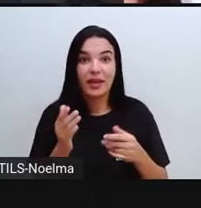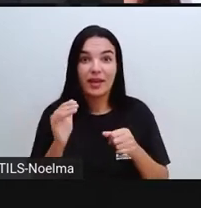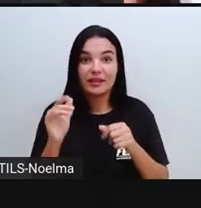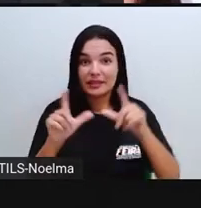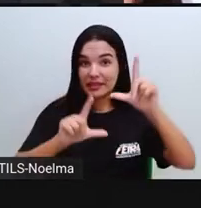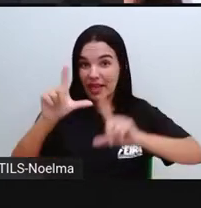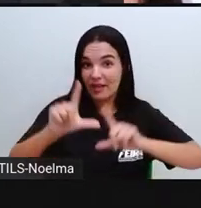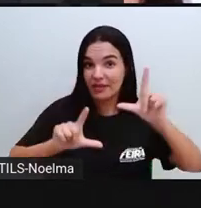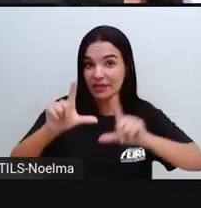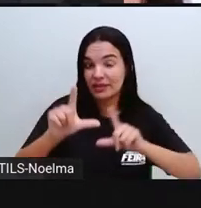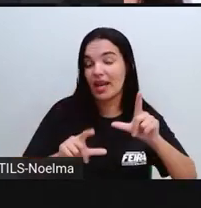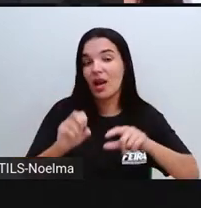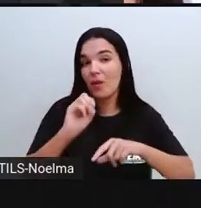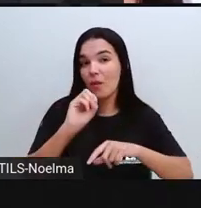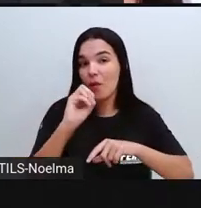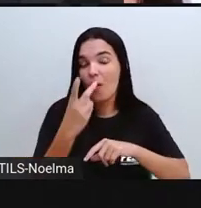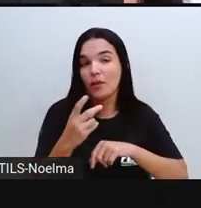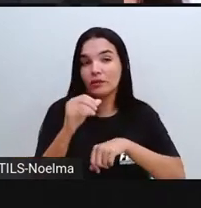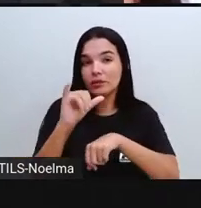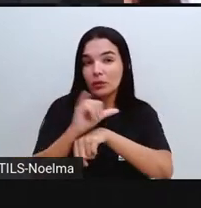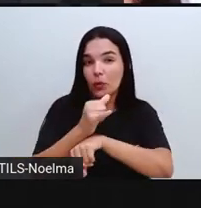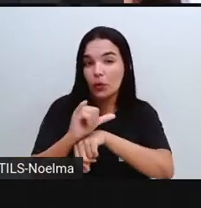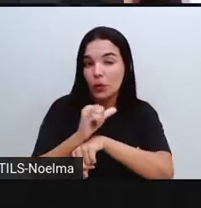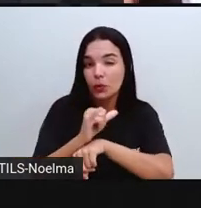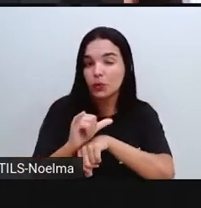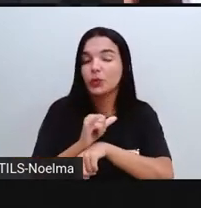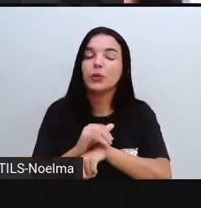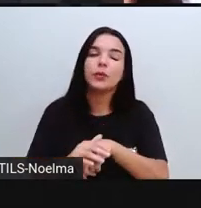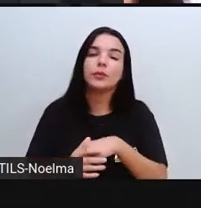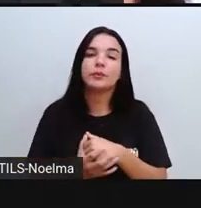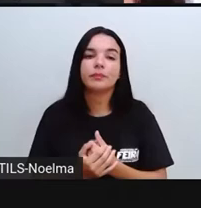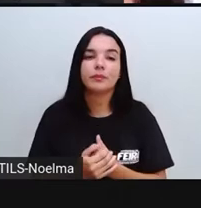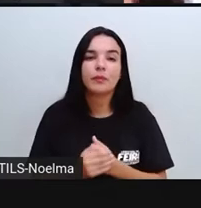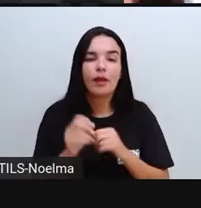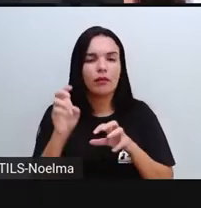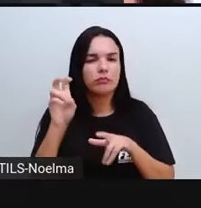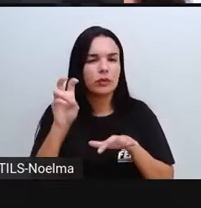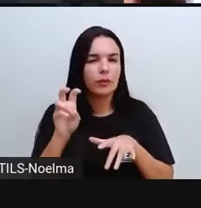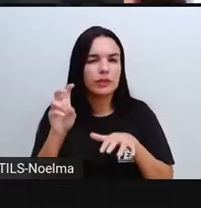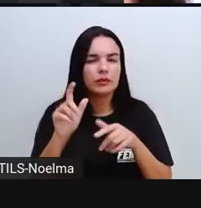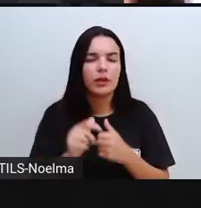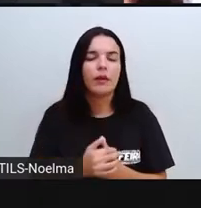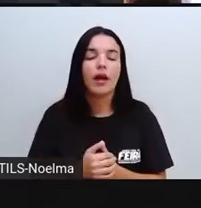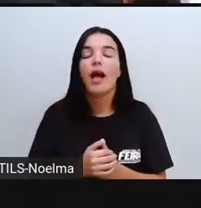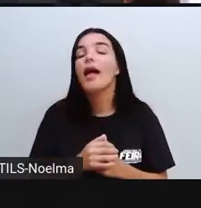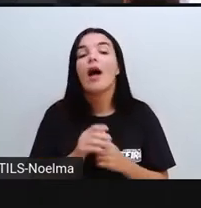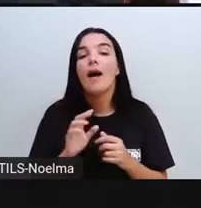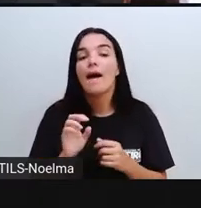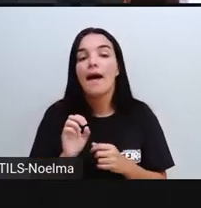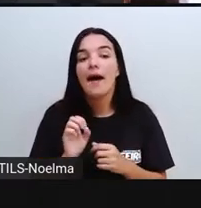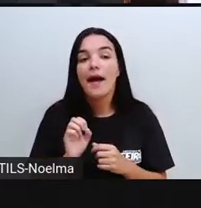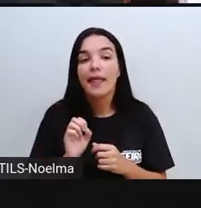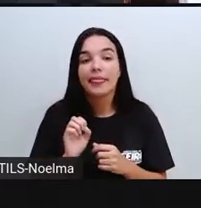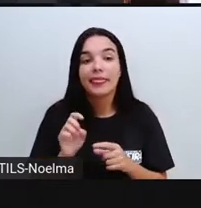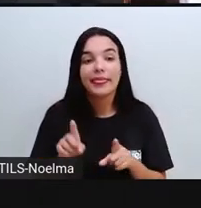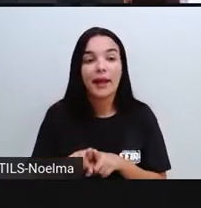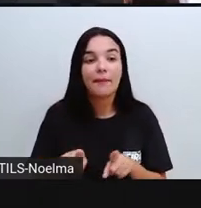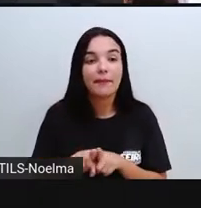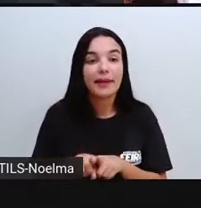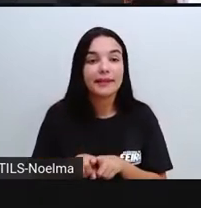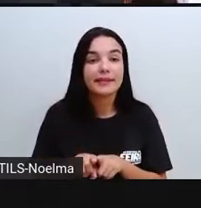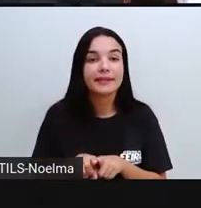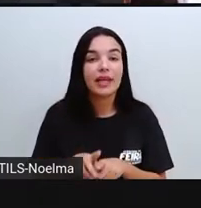de forma remota, né? Através da televisão, através do computador, ou então, quando vocês assistem na